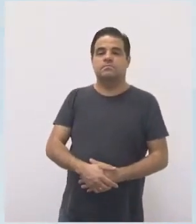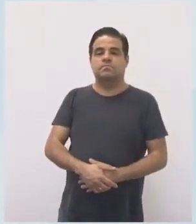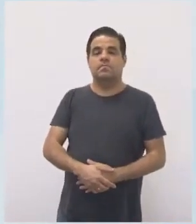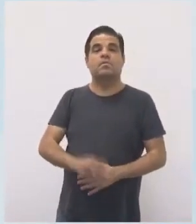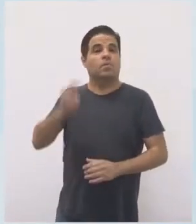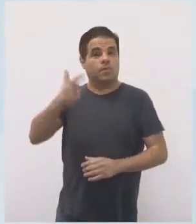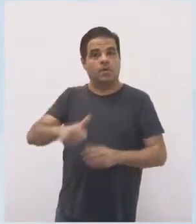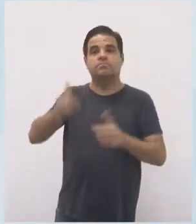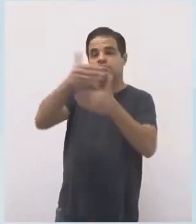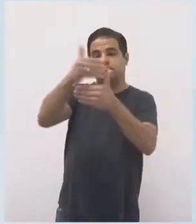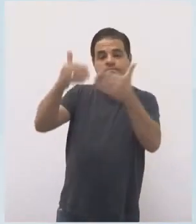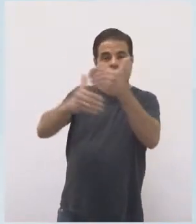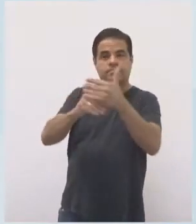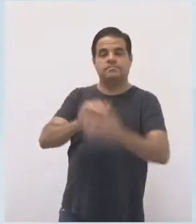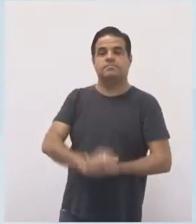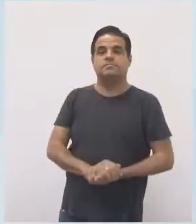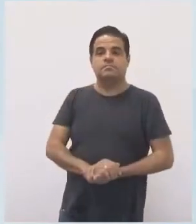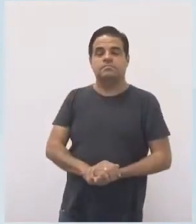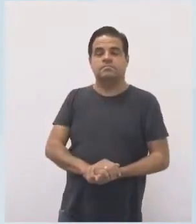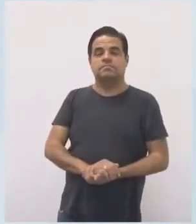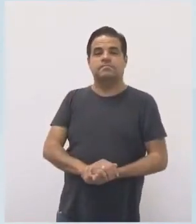Mais um.